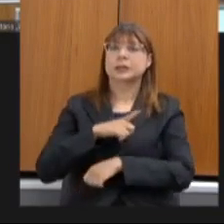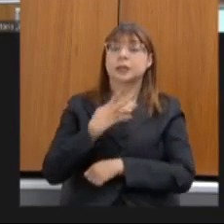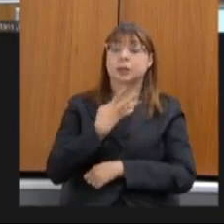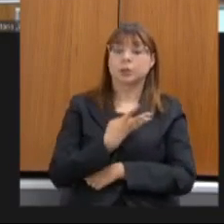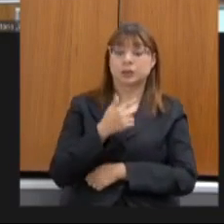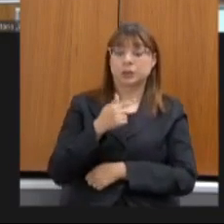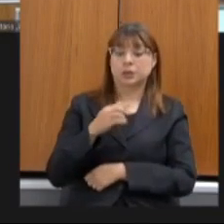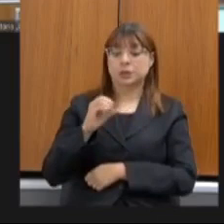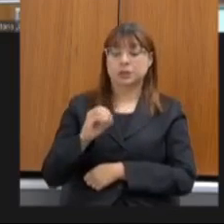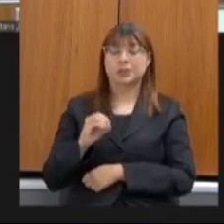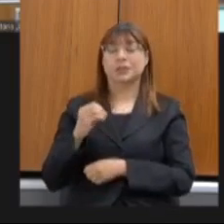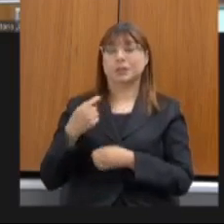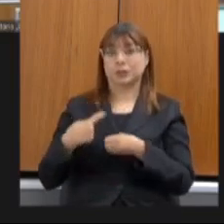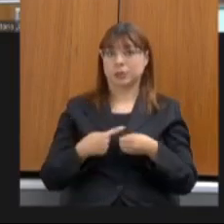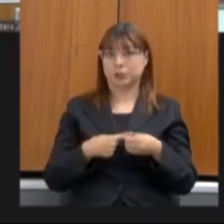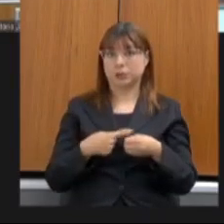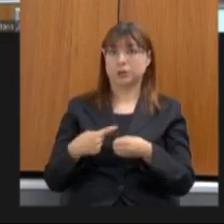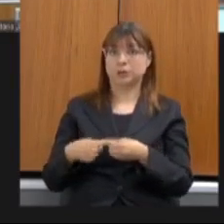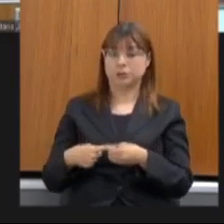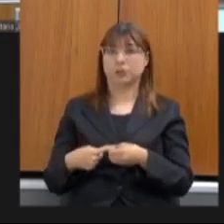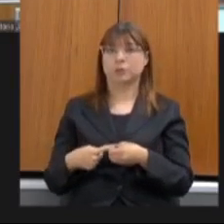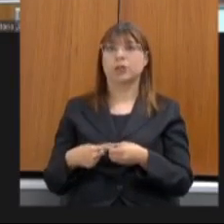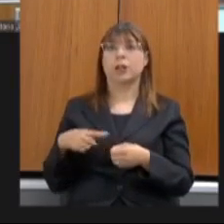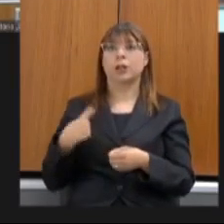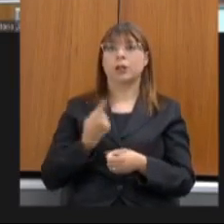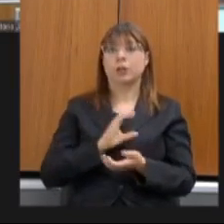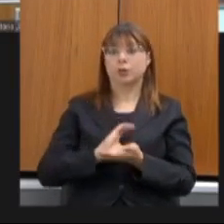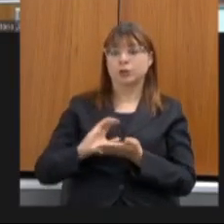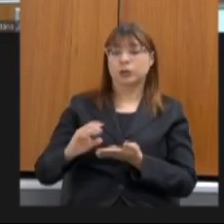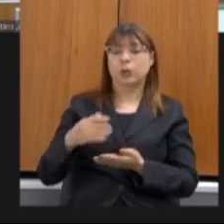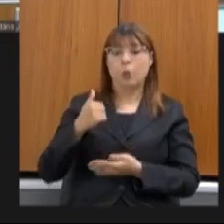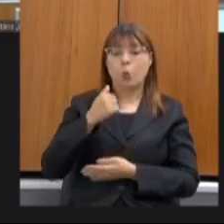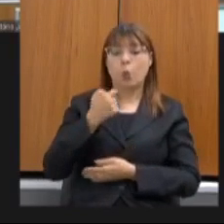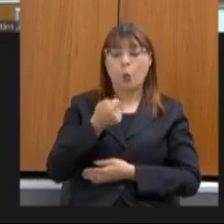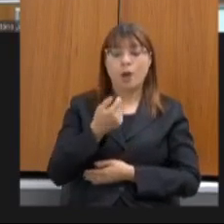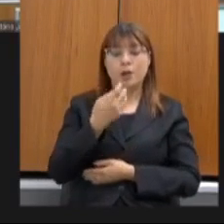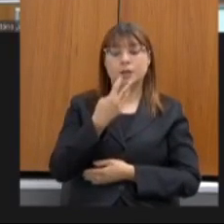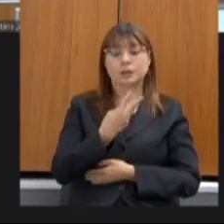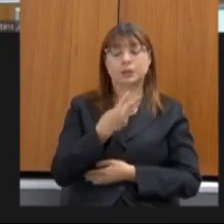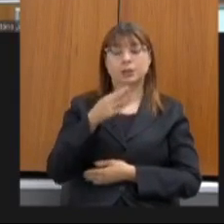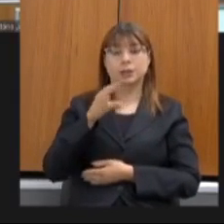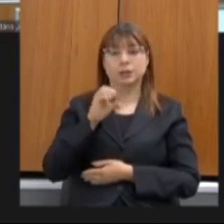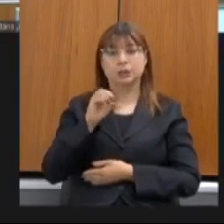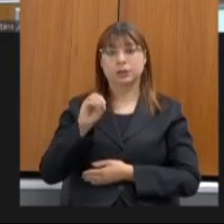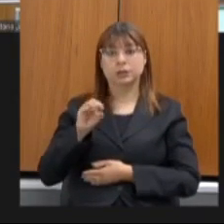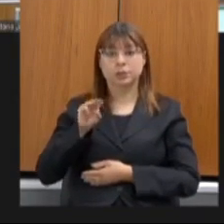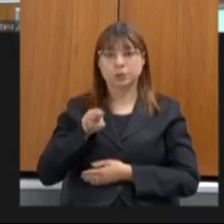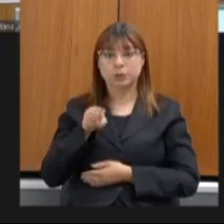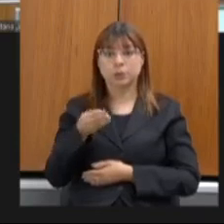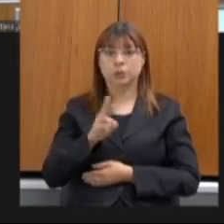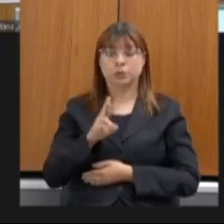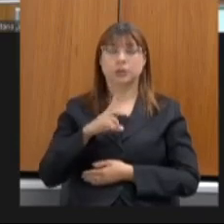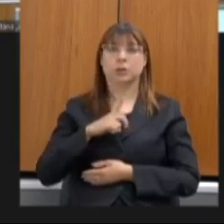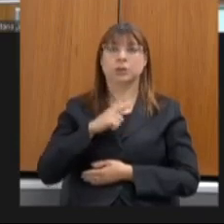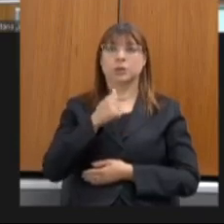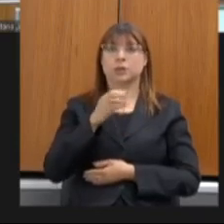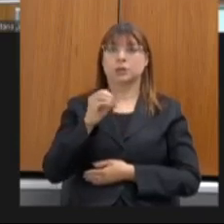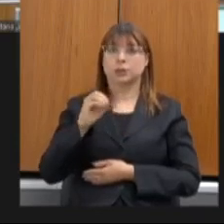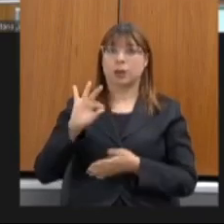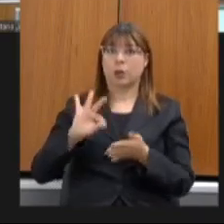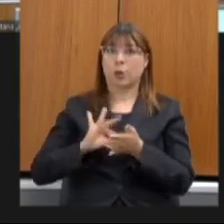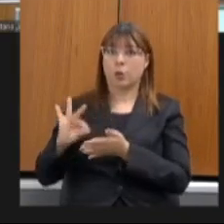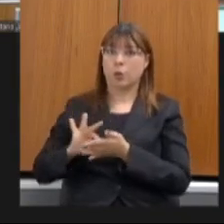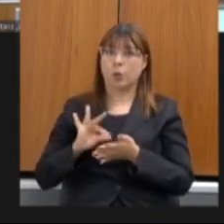470 municípios atingidos reembolsamos quase 300 milhões de reais ou meio de 700 contratos pode